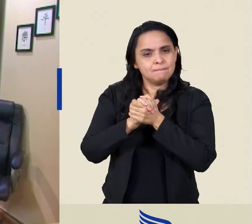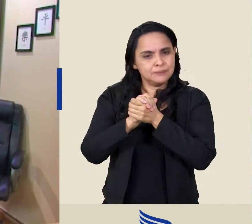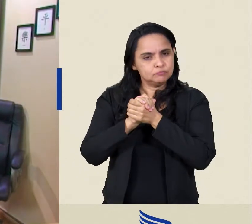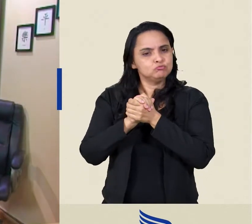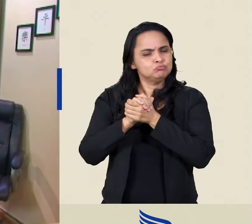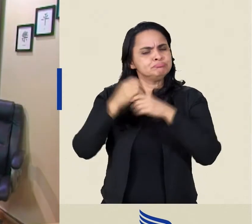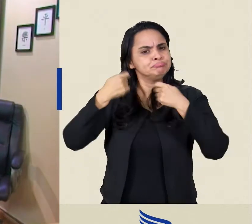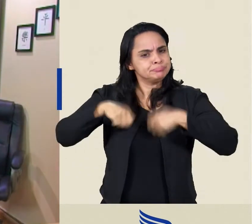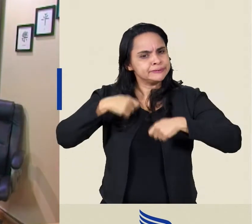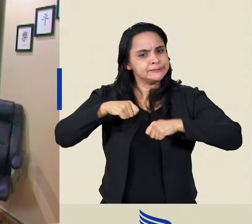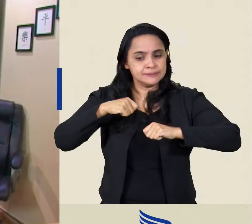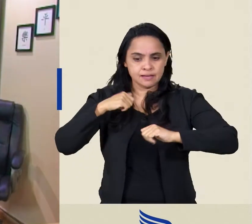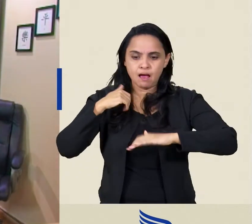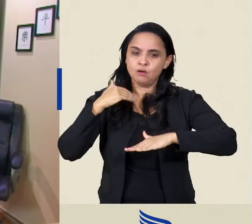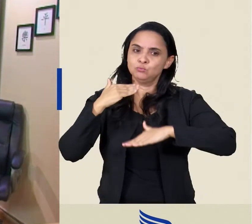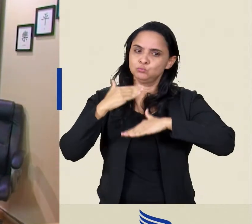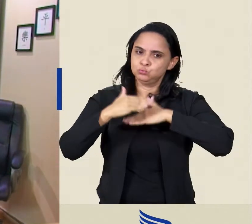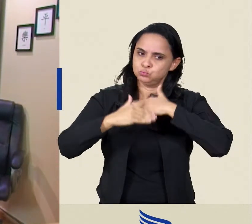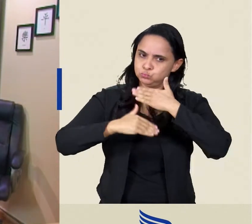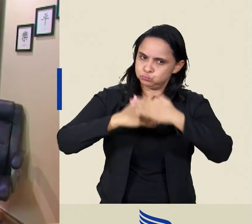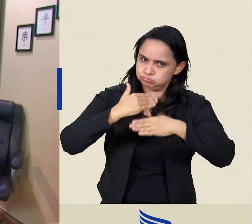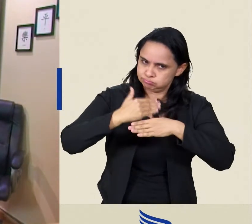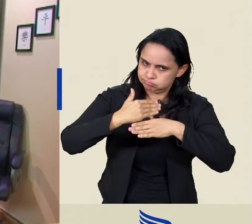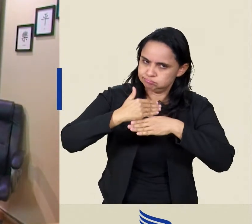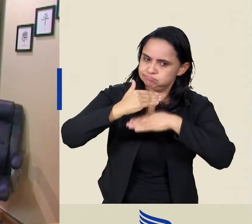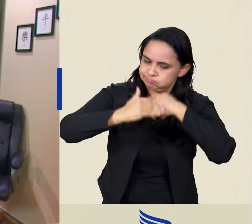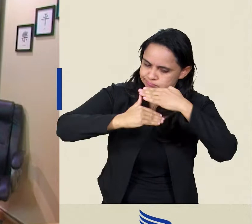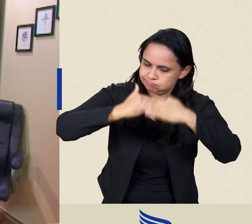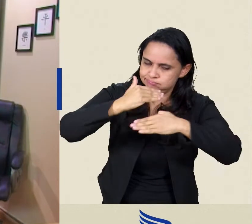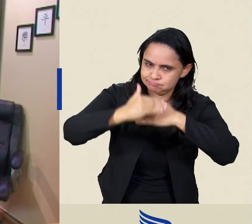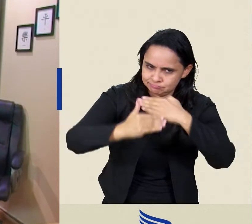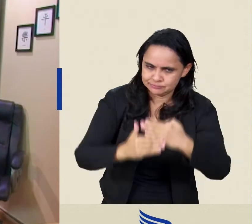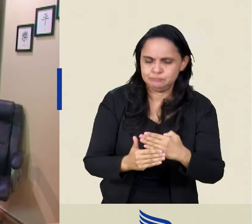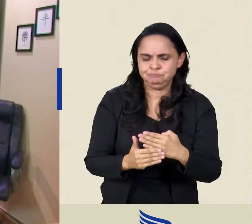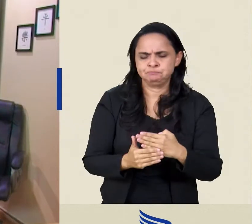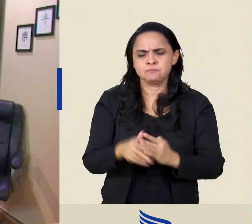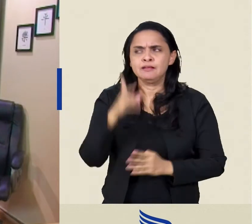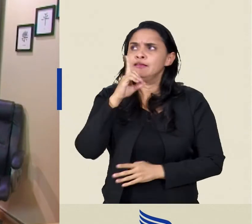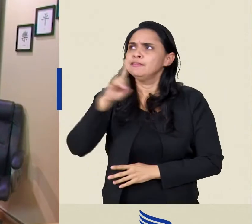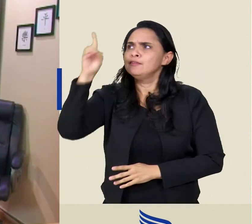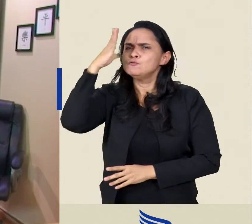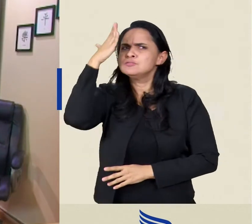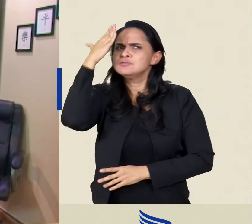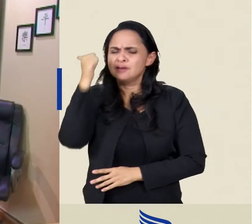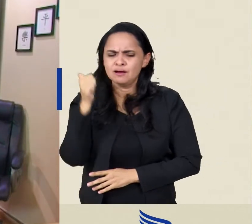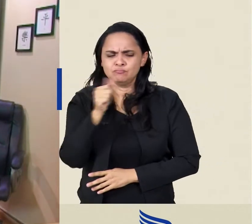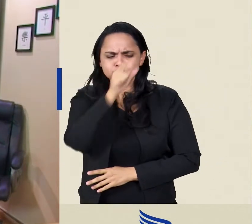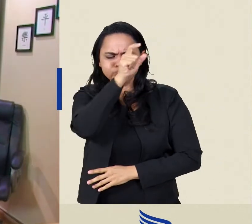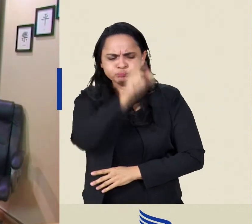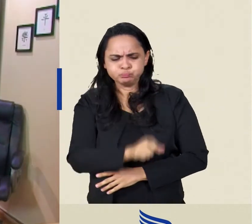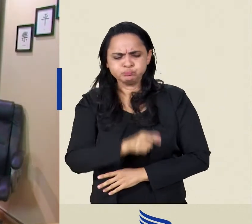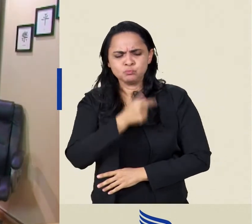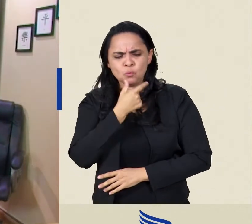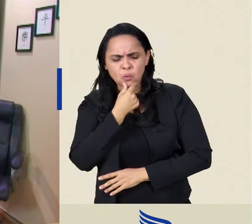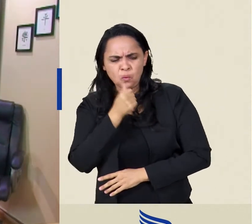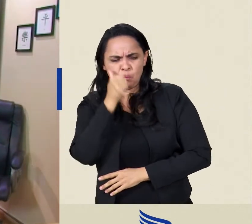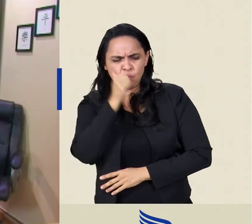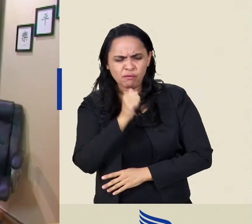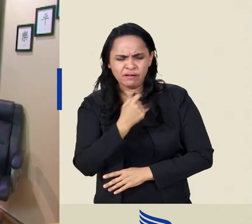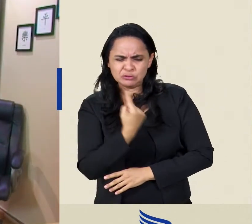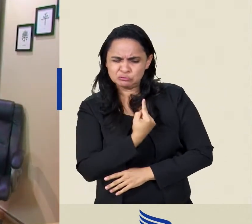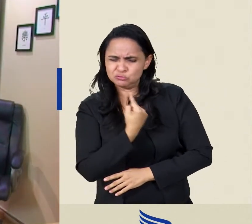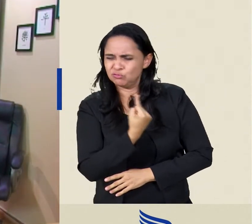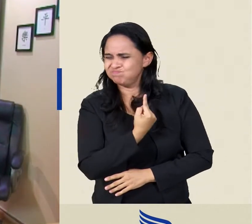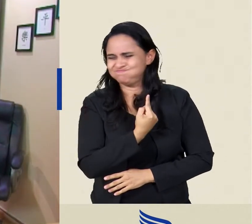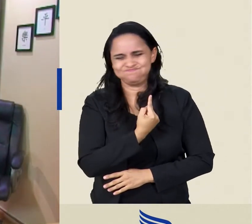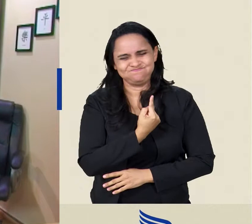permanecer só não era bom para o homem. Gênesis capítulo 2, versículo 18. Portanto, estabeleceu a